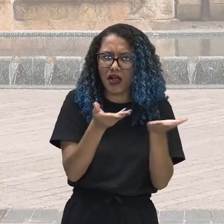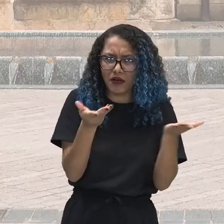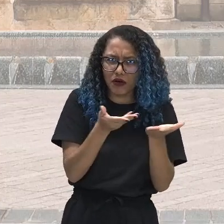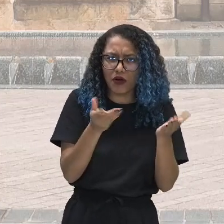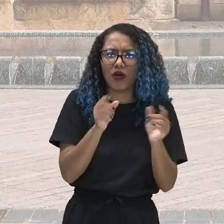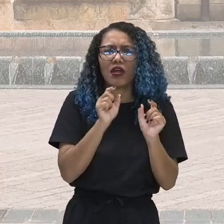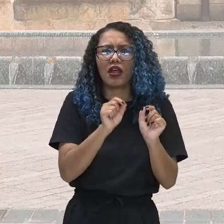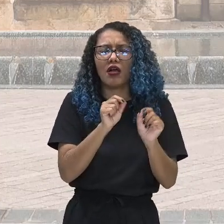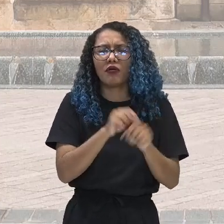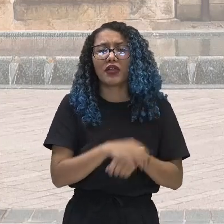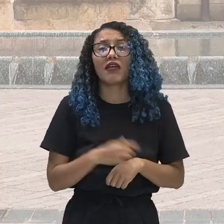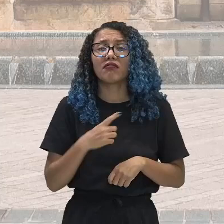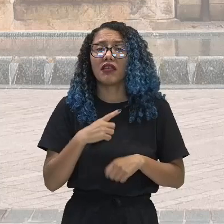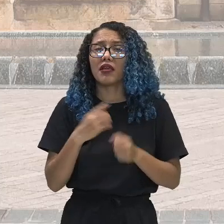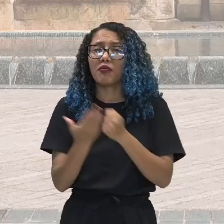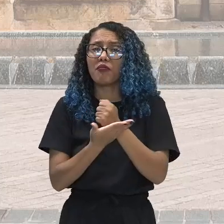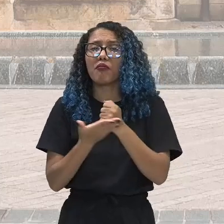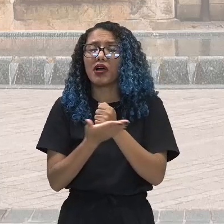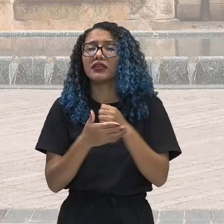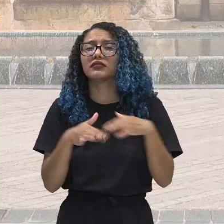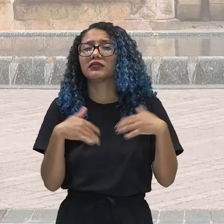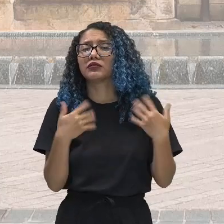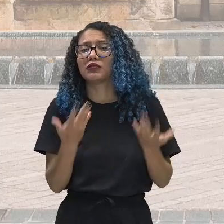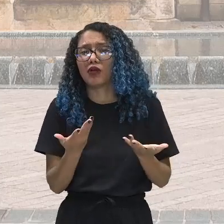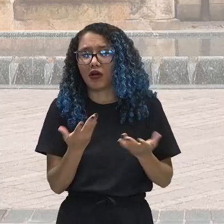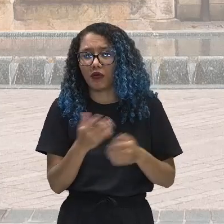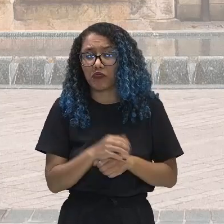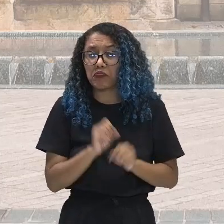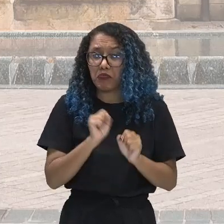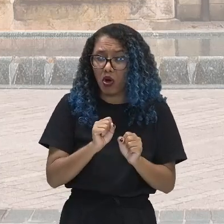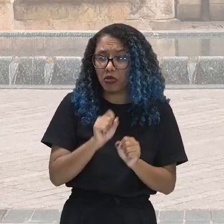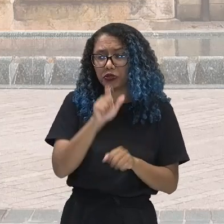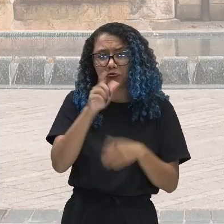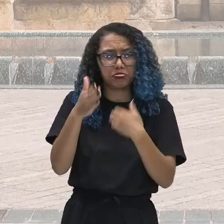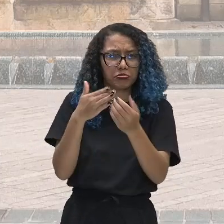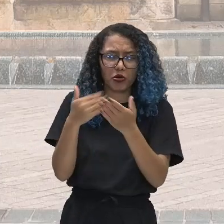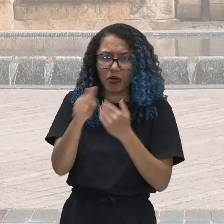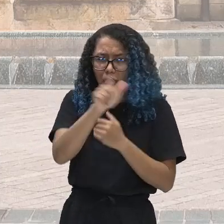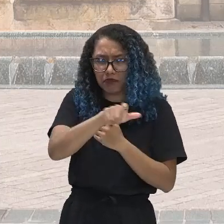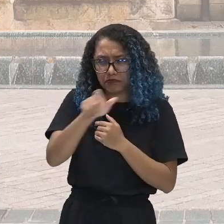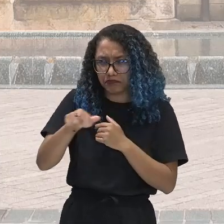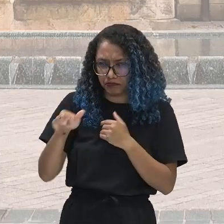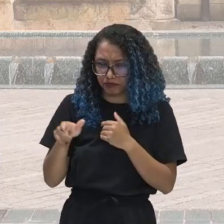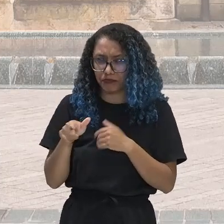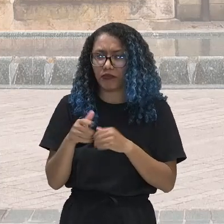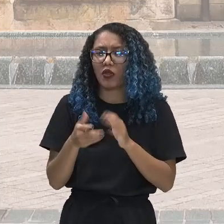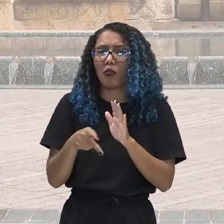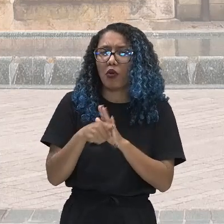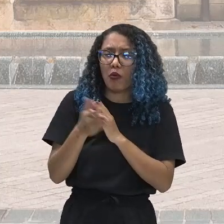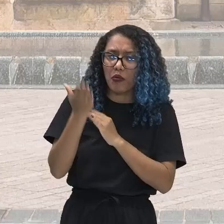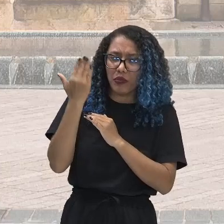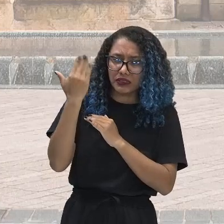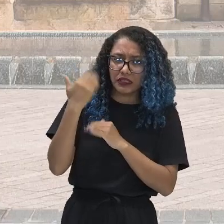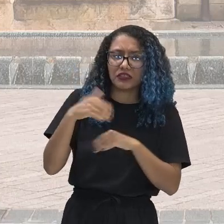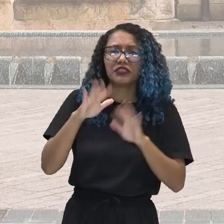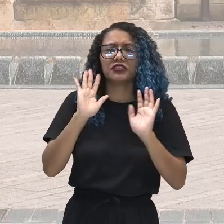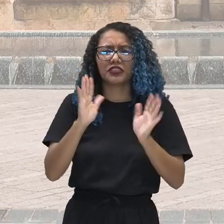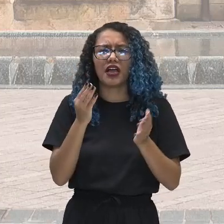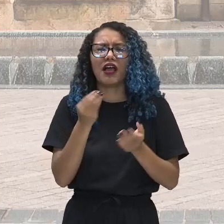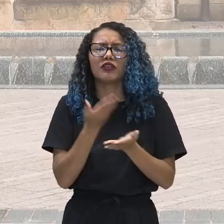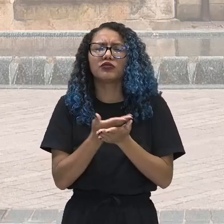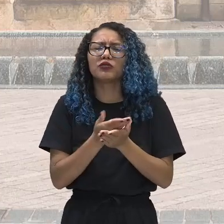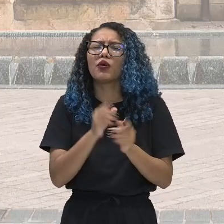base um clássico, seja ele este ou aquele. Nós já falamos de um clássico que se chama Max